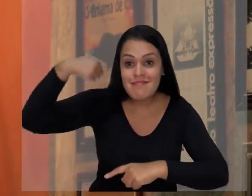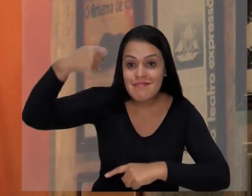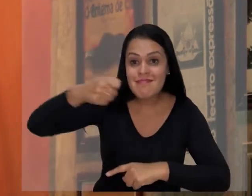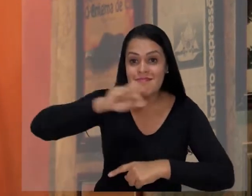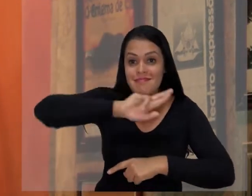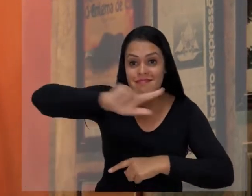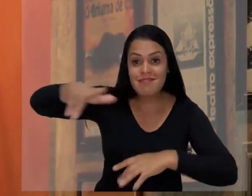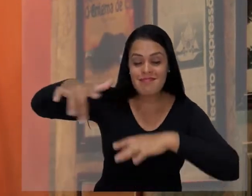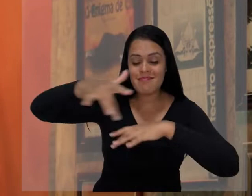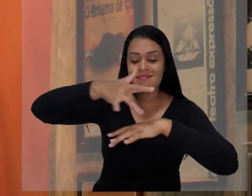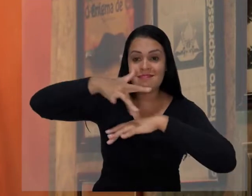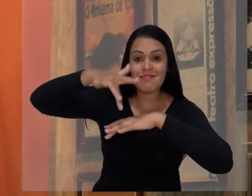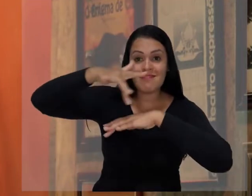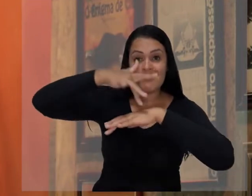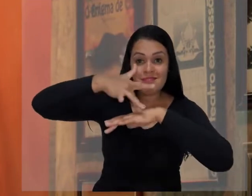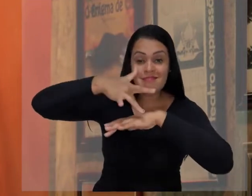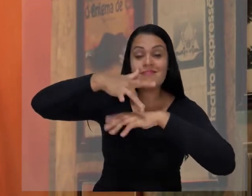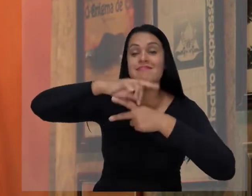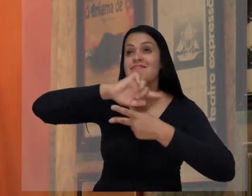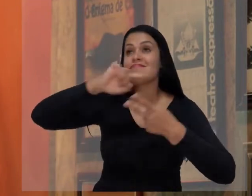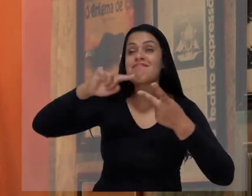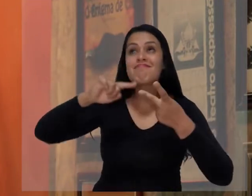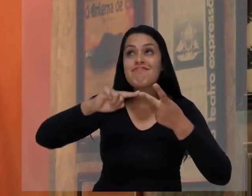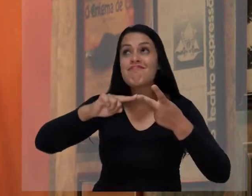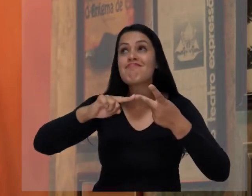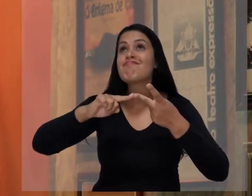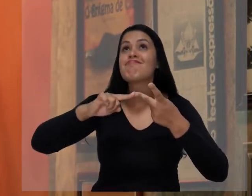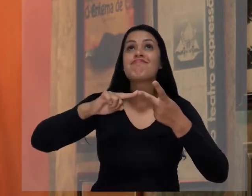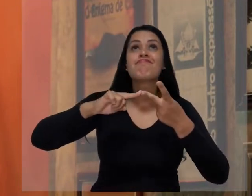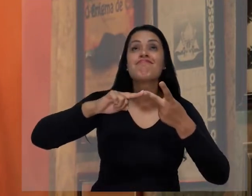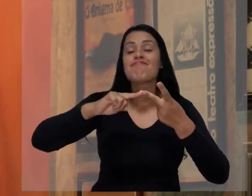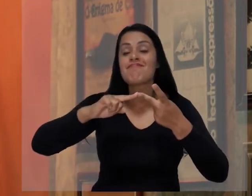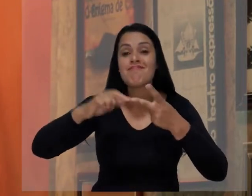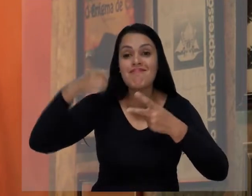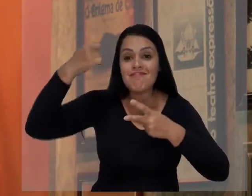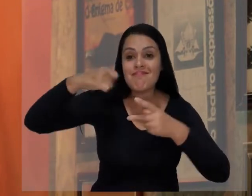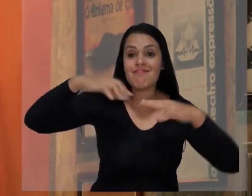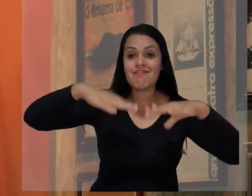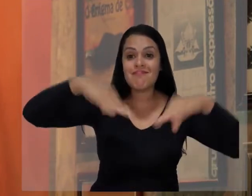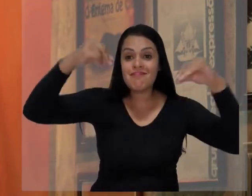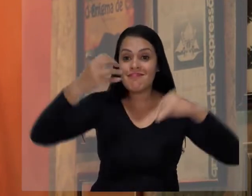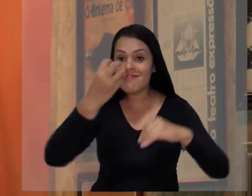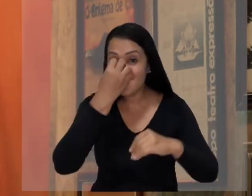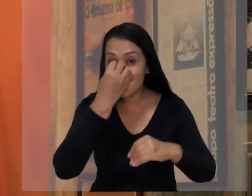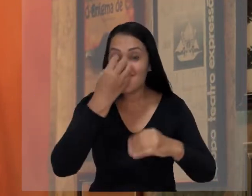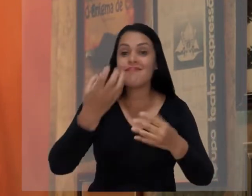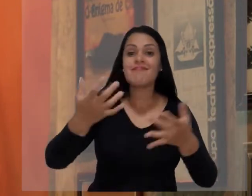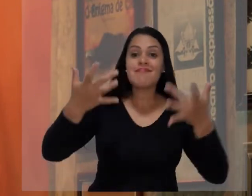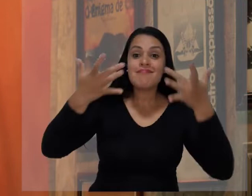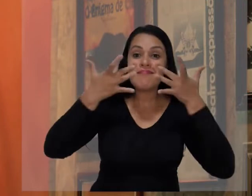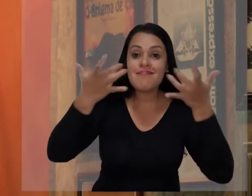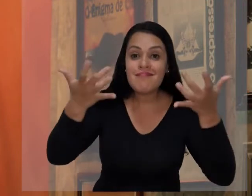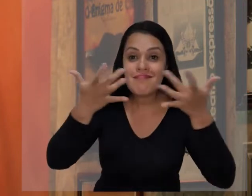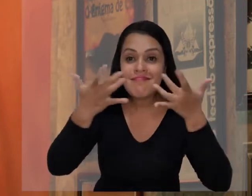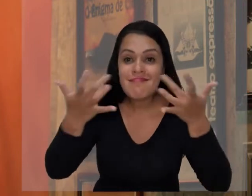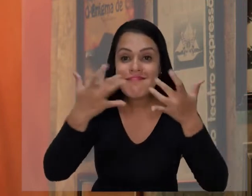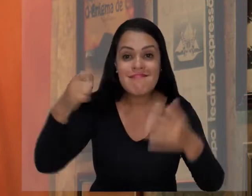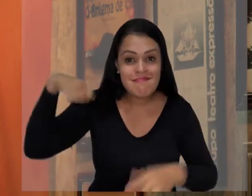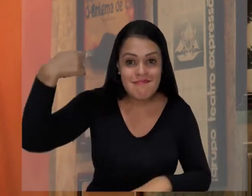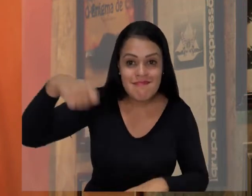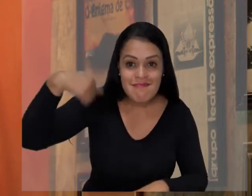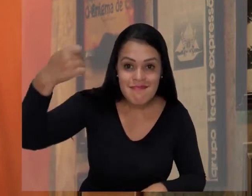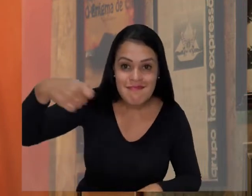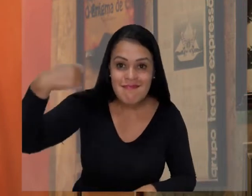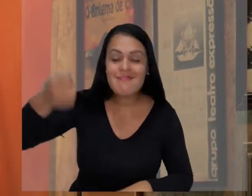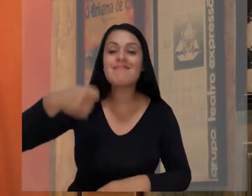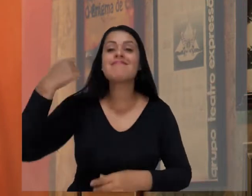as bailarinas e os bailarinos que tão bonitos, os artistas de circo, de teatro, e o ator e